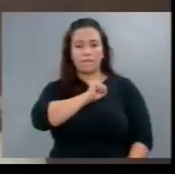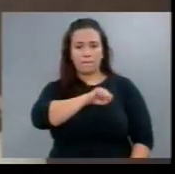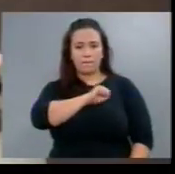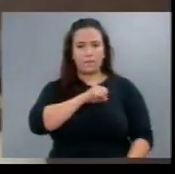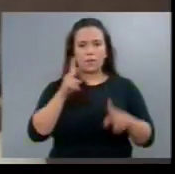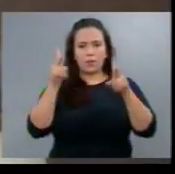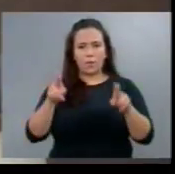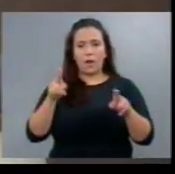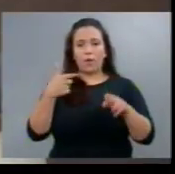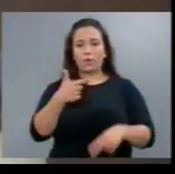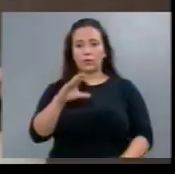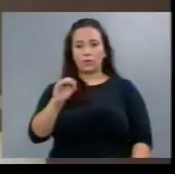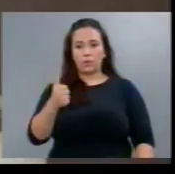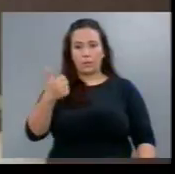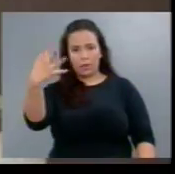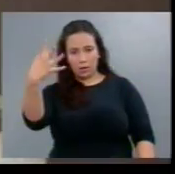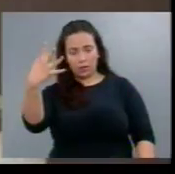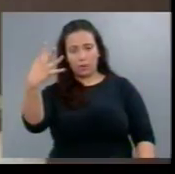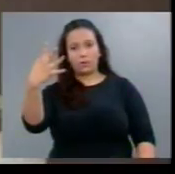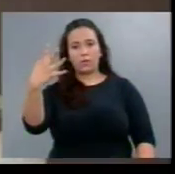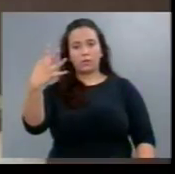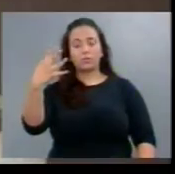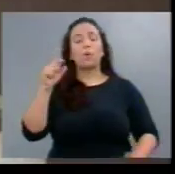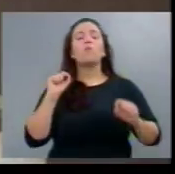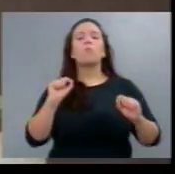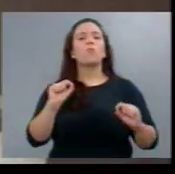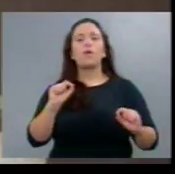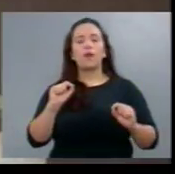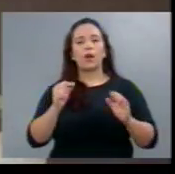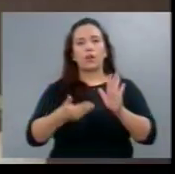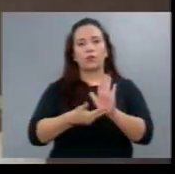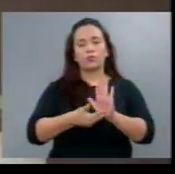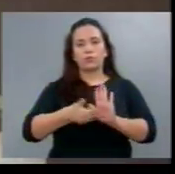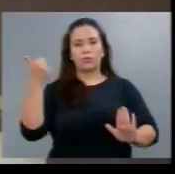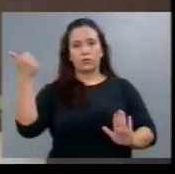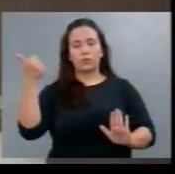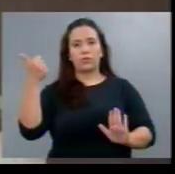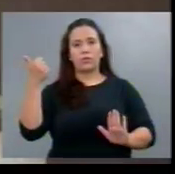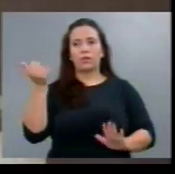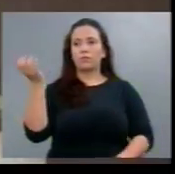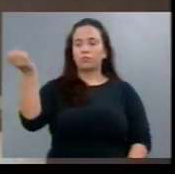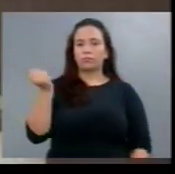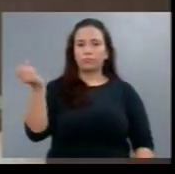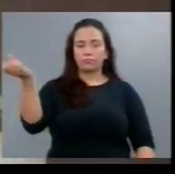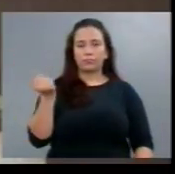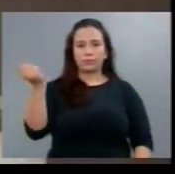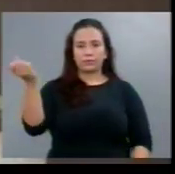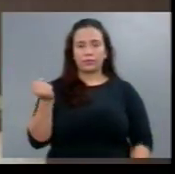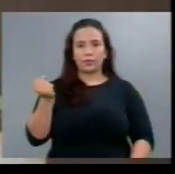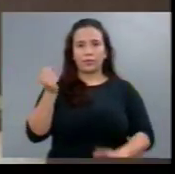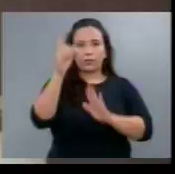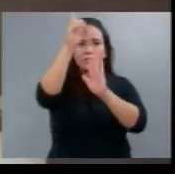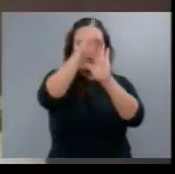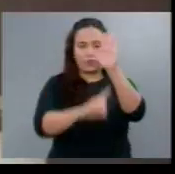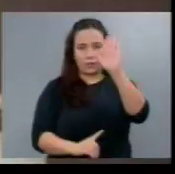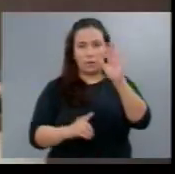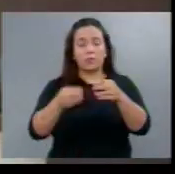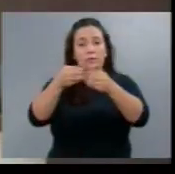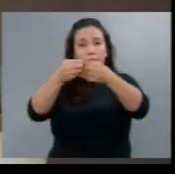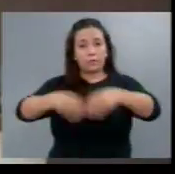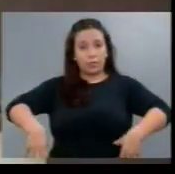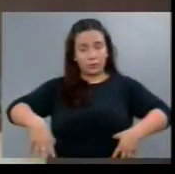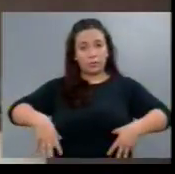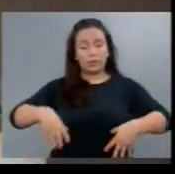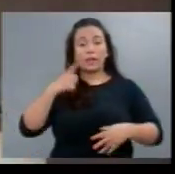no final de 2014, quando retirou direitos de pensões, o que fez sofrer, em